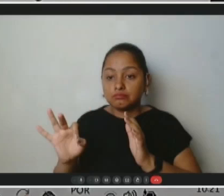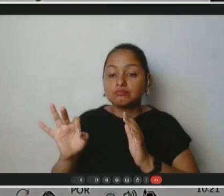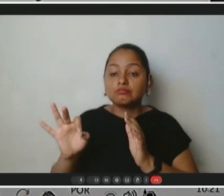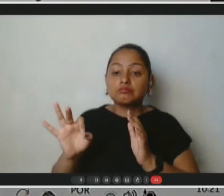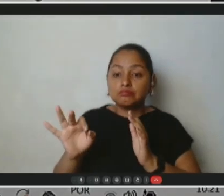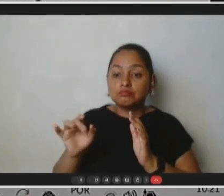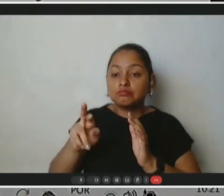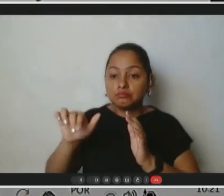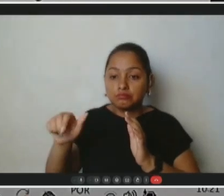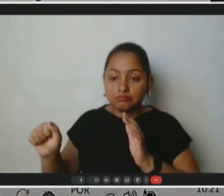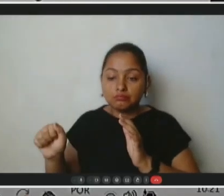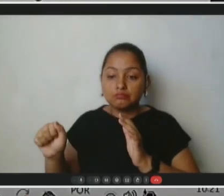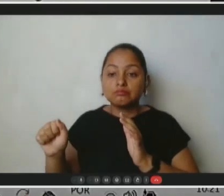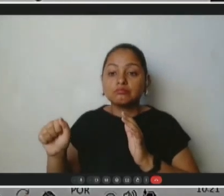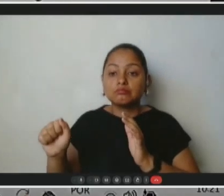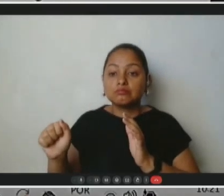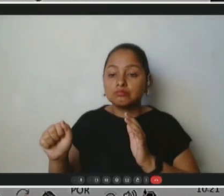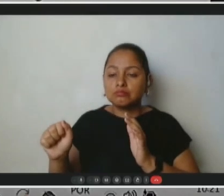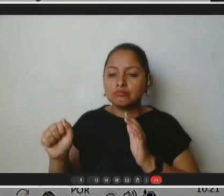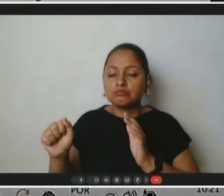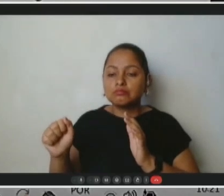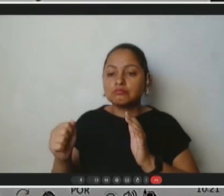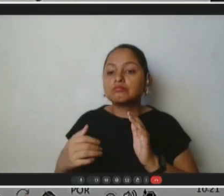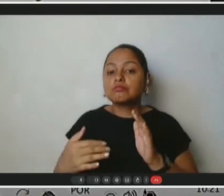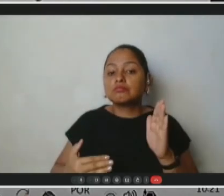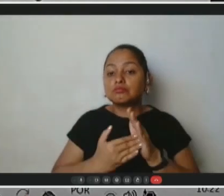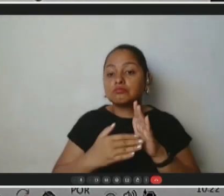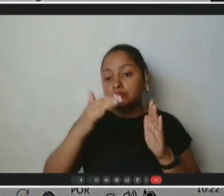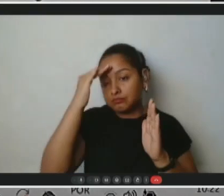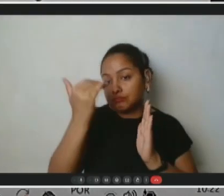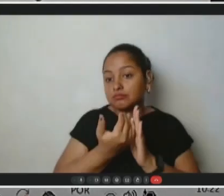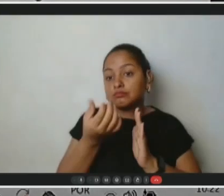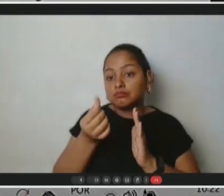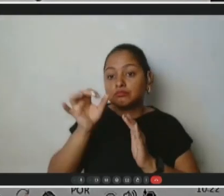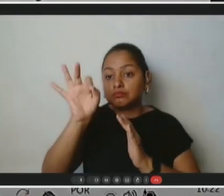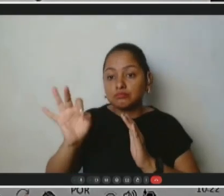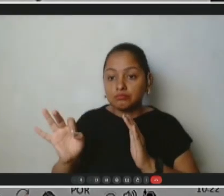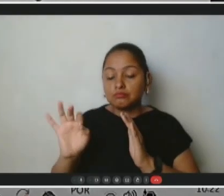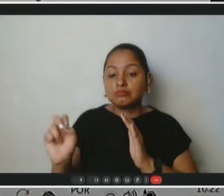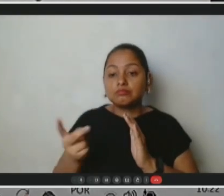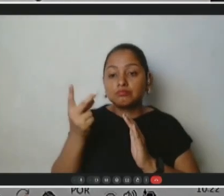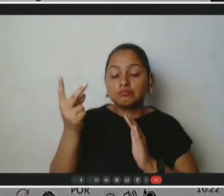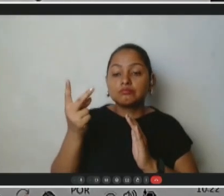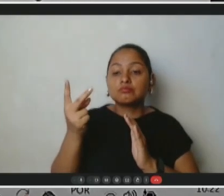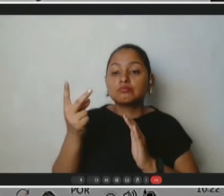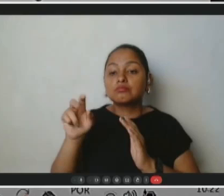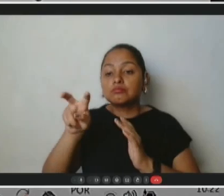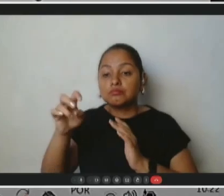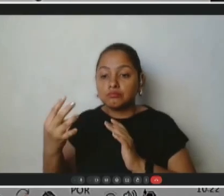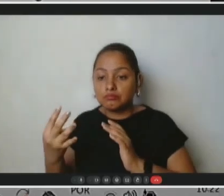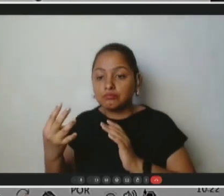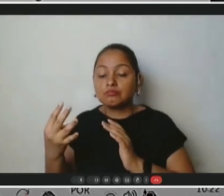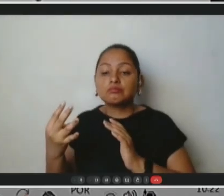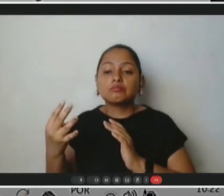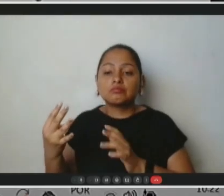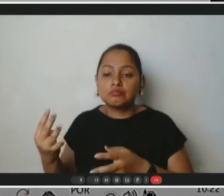e não poderá exceder os seguintes limites: 6% para o Legislativo, 54% para o Executivo.